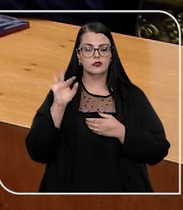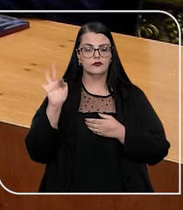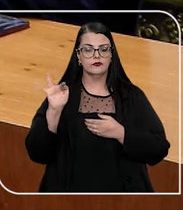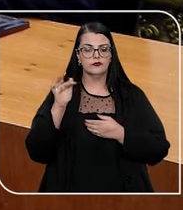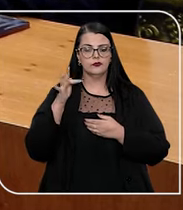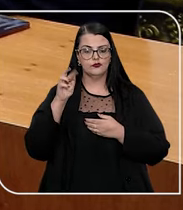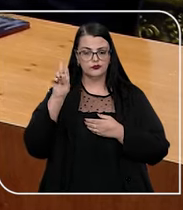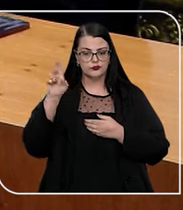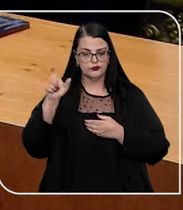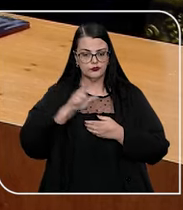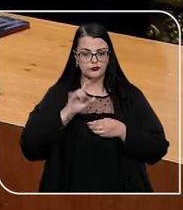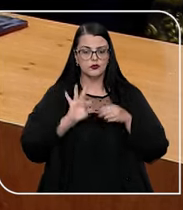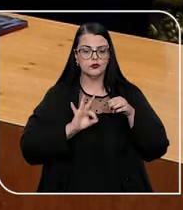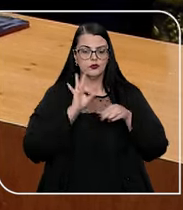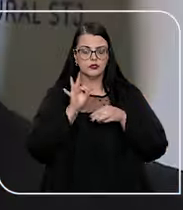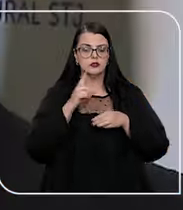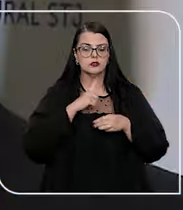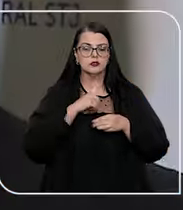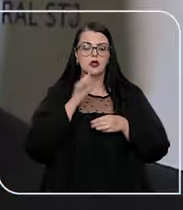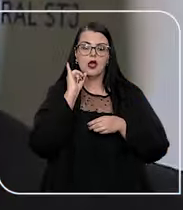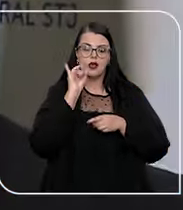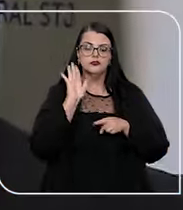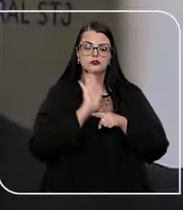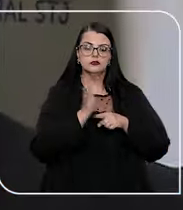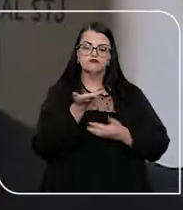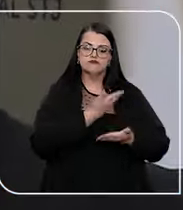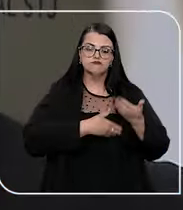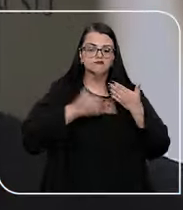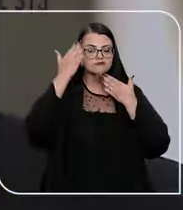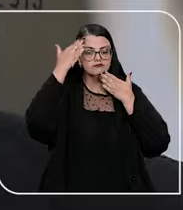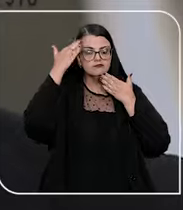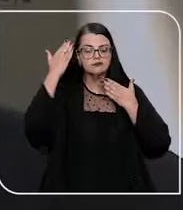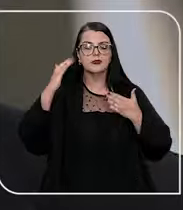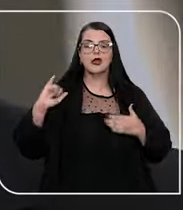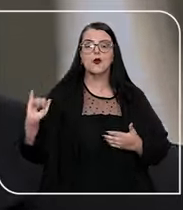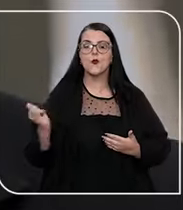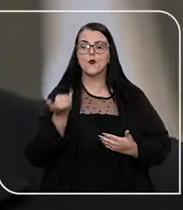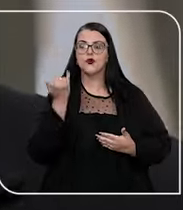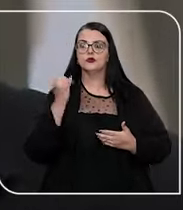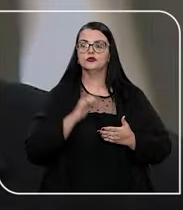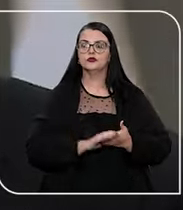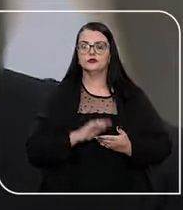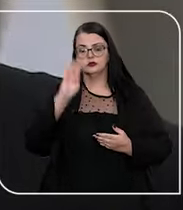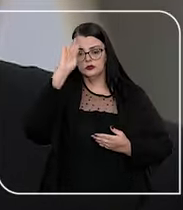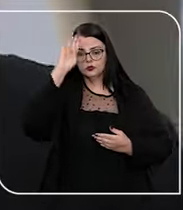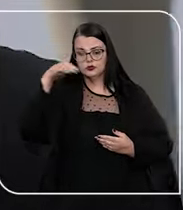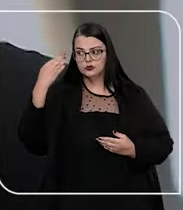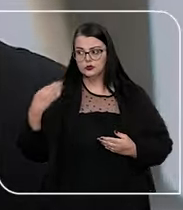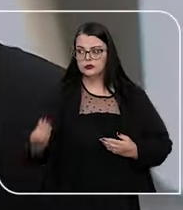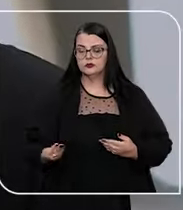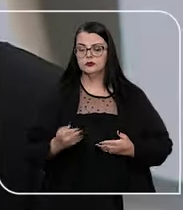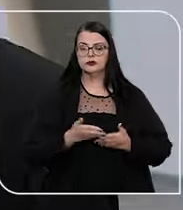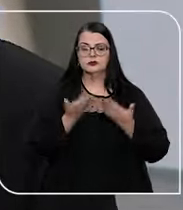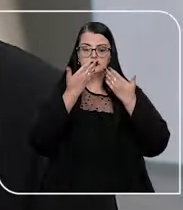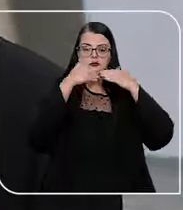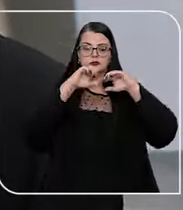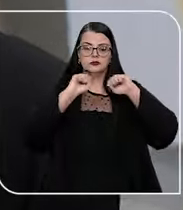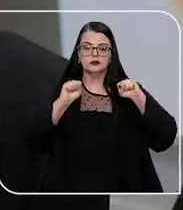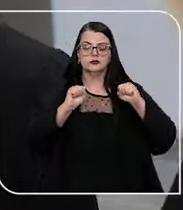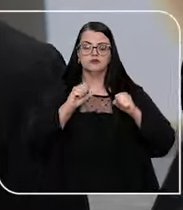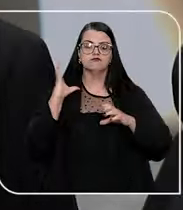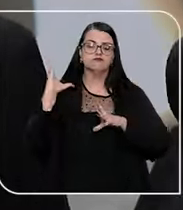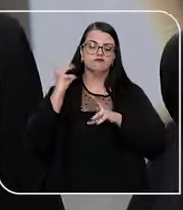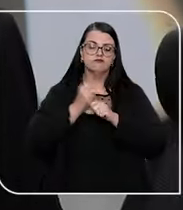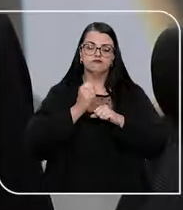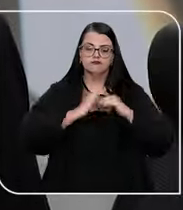Federal Luiz fux também contribuiu para a coletânia e agradeceu a oportunidade de homenagear a corte que